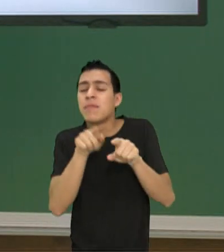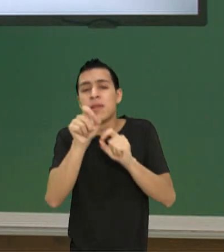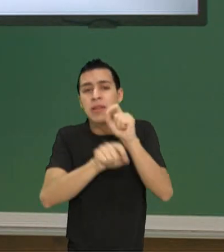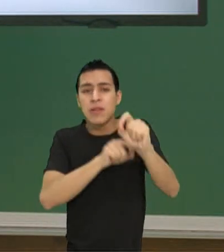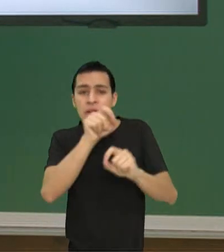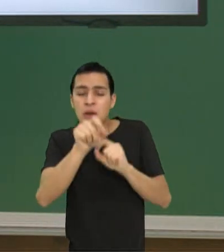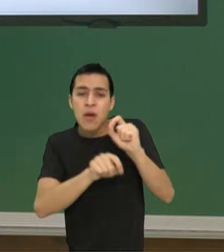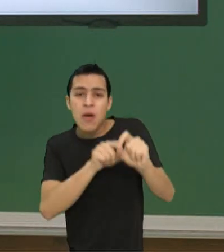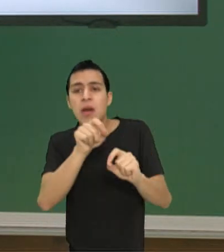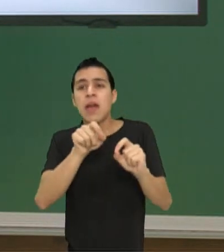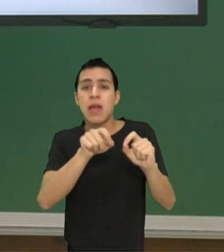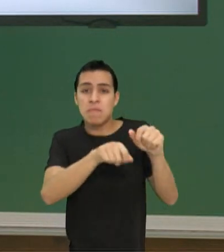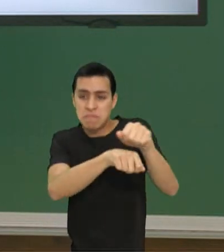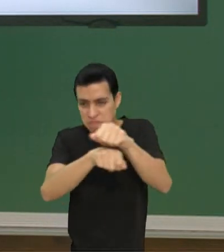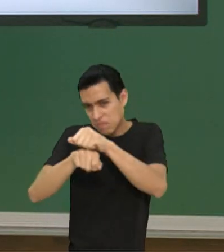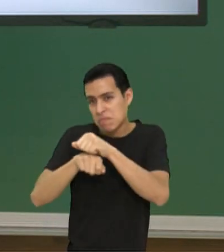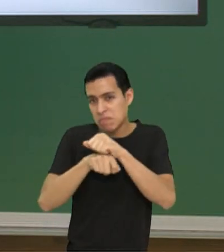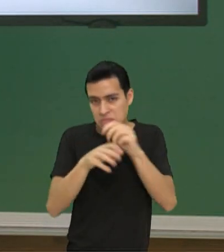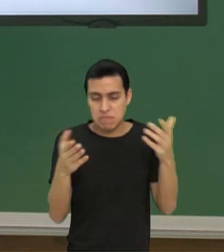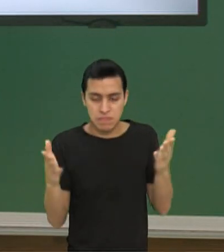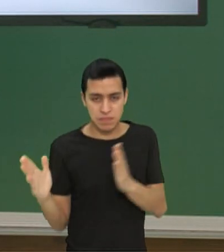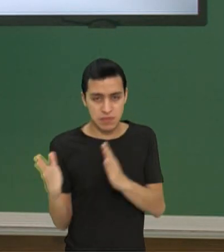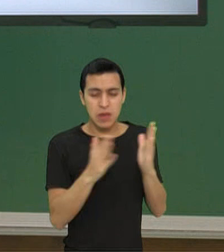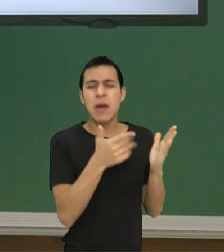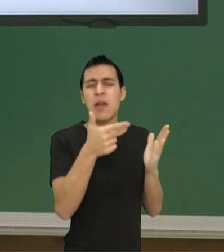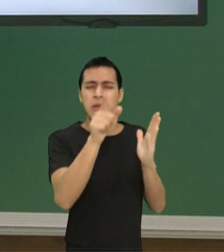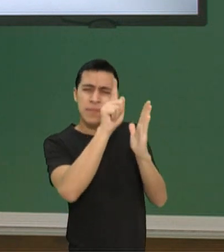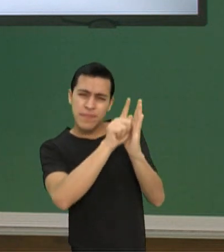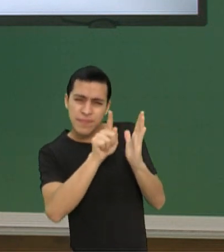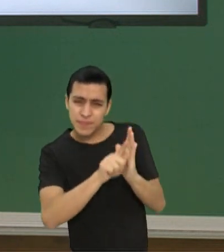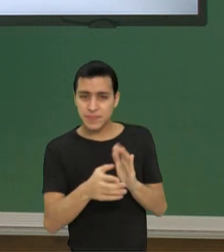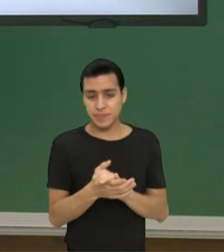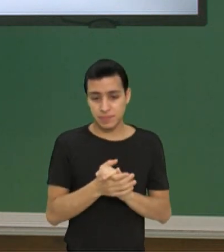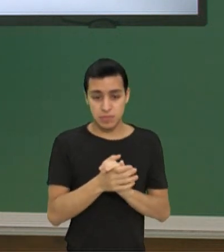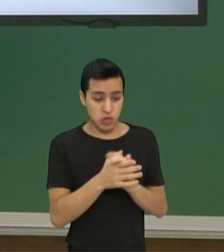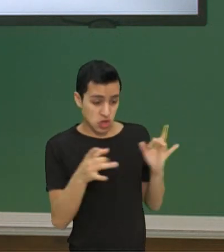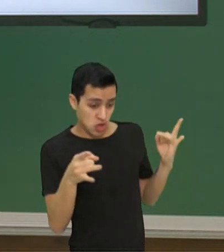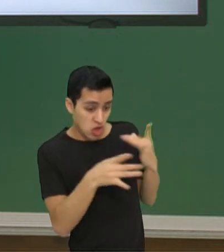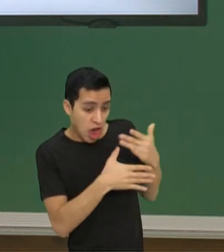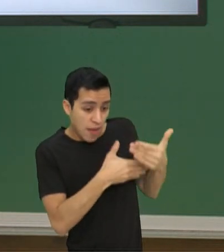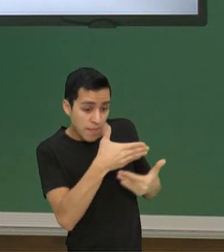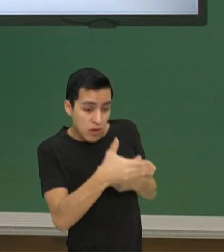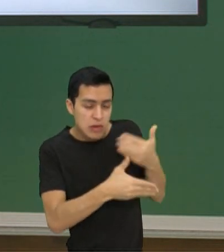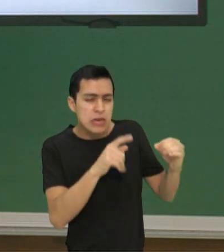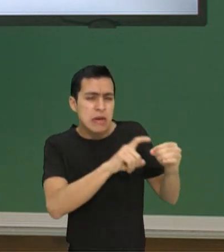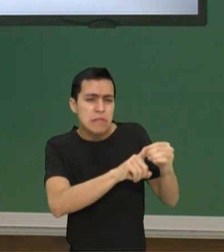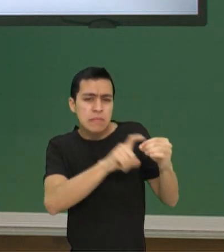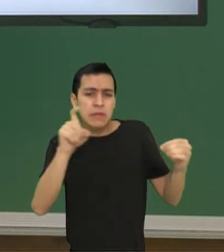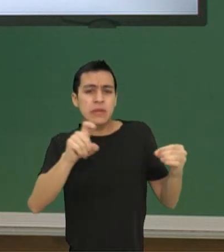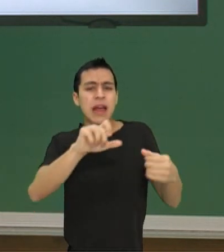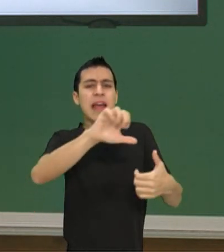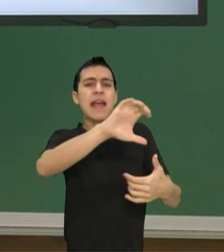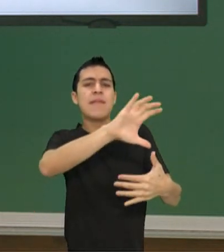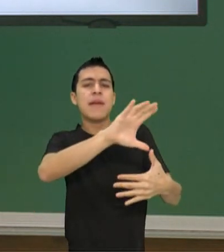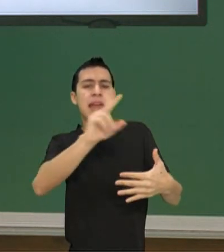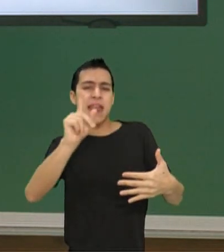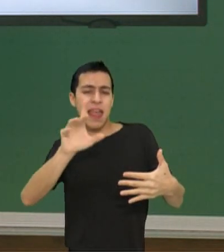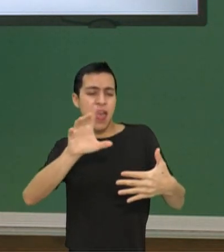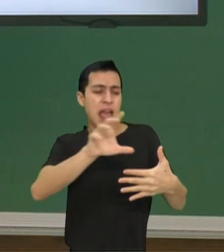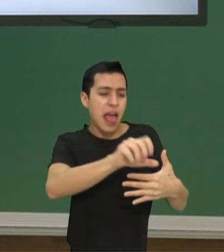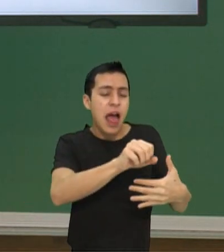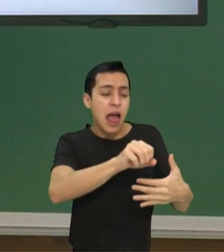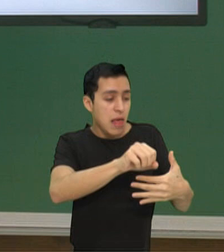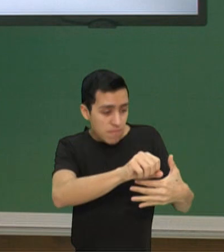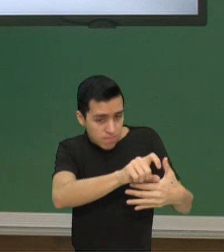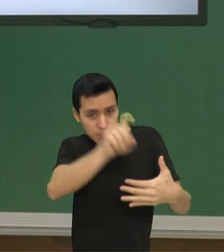mais uma, agora mais rapidinho. Um quiz. Após os processos de independência na América Espanhola, quais grupos tomaram